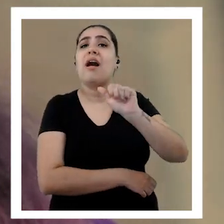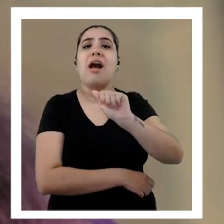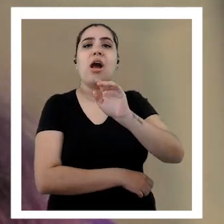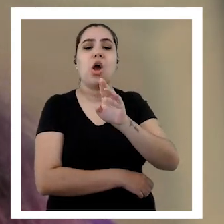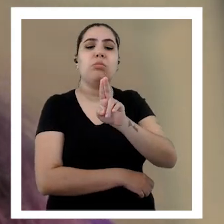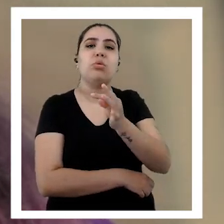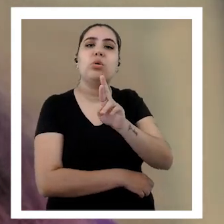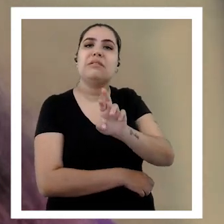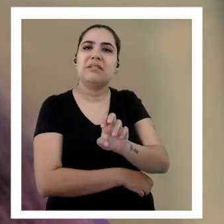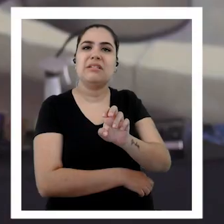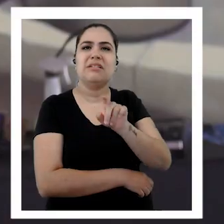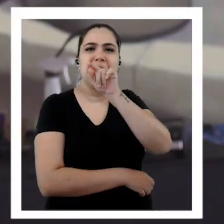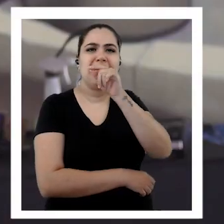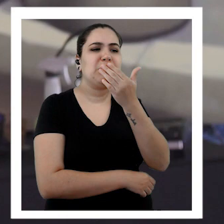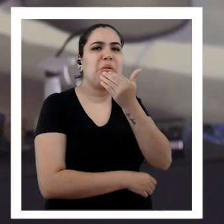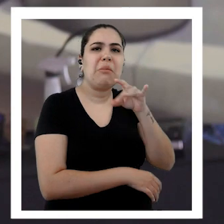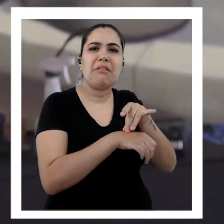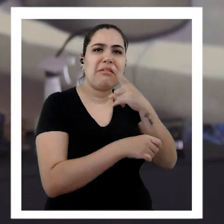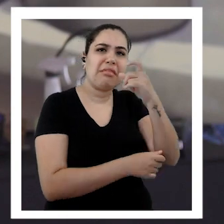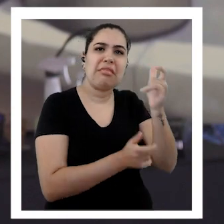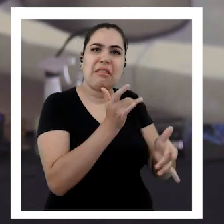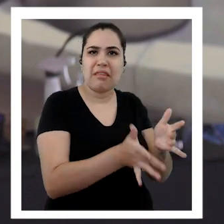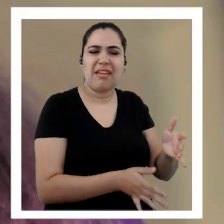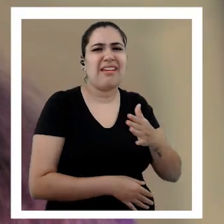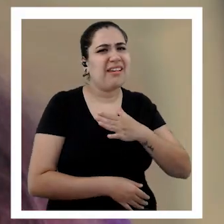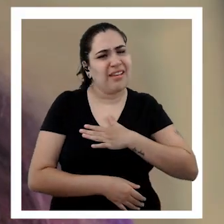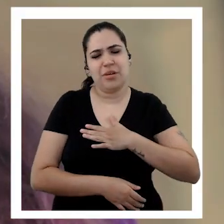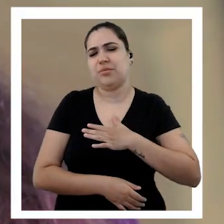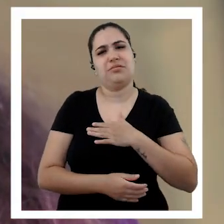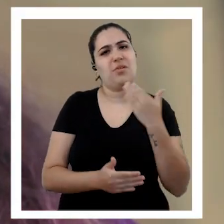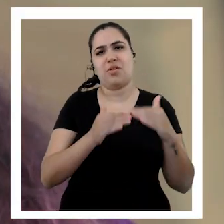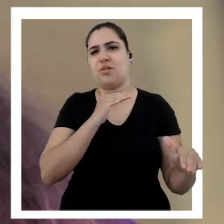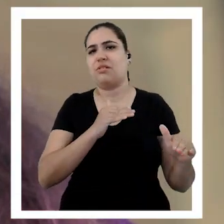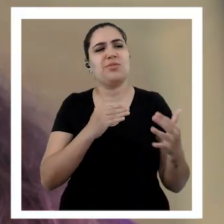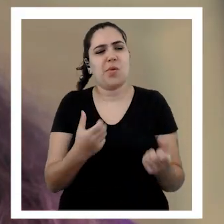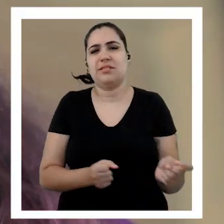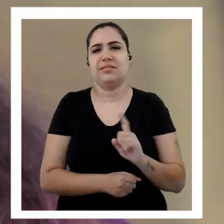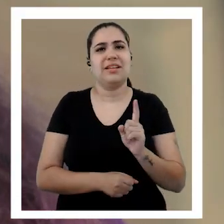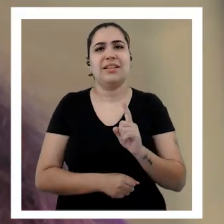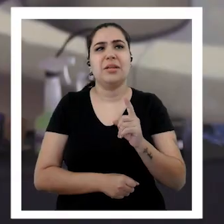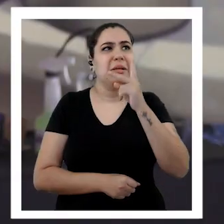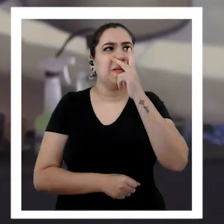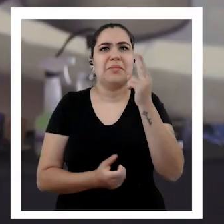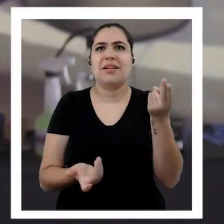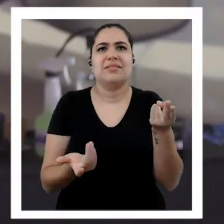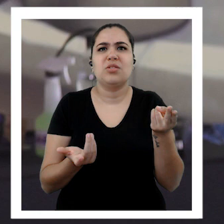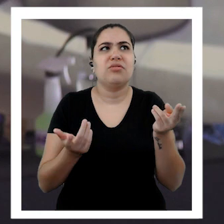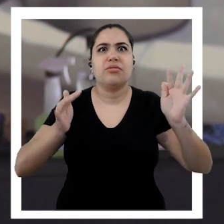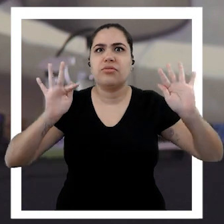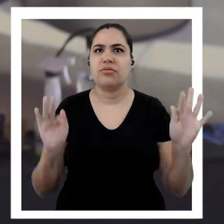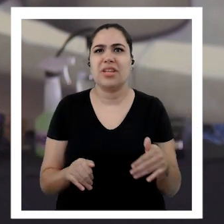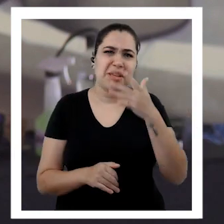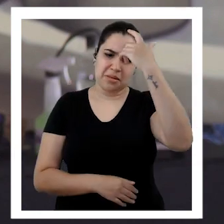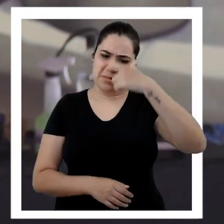eram chamados de abutres. Esse era o apelido deles. E eu não me conformo com uma coisa dessas. É o fim do